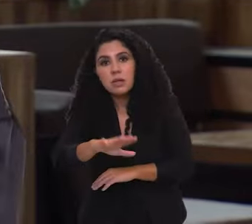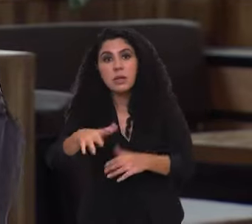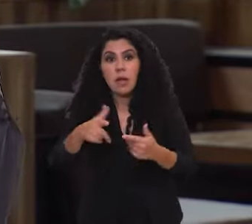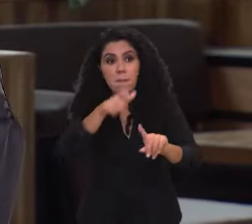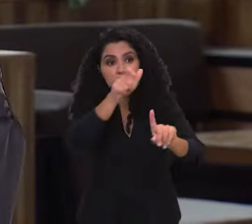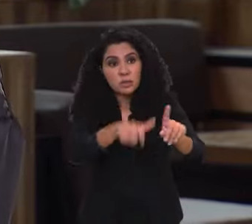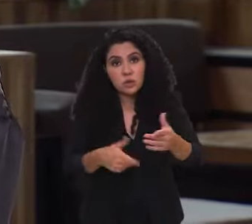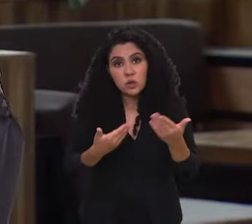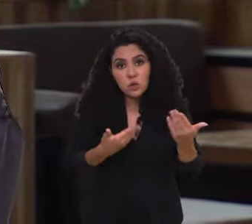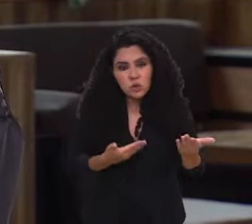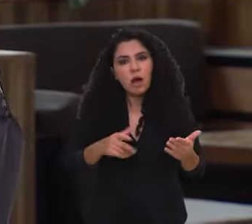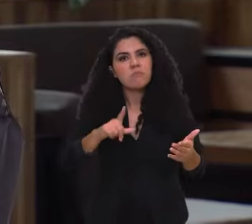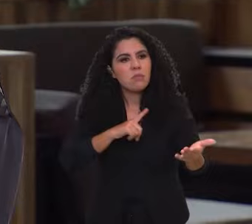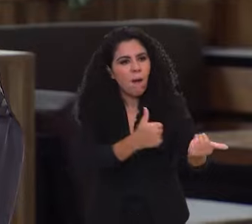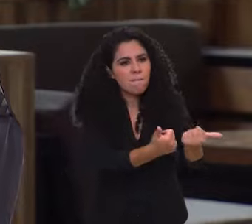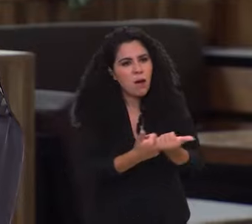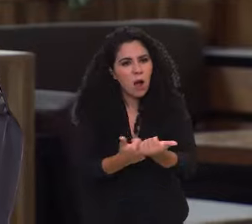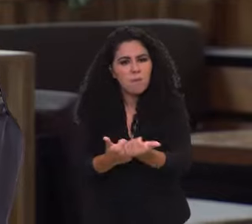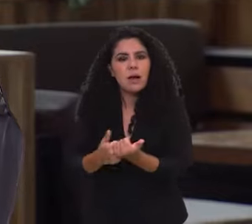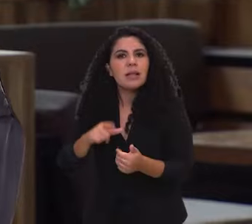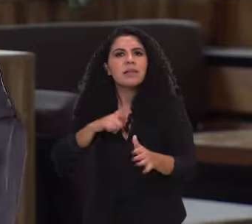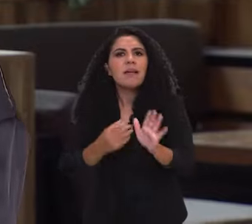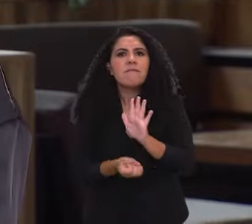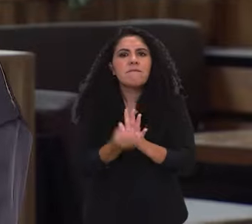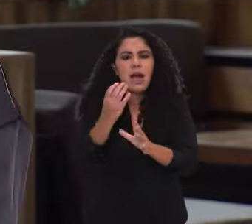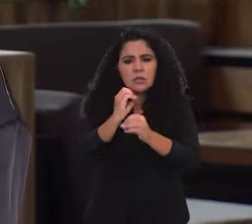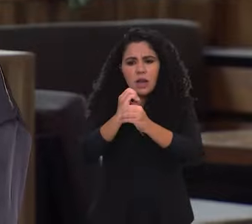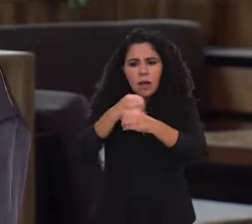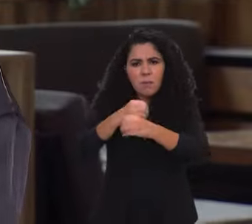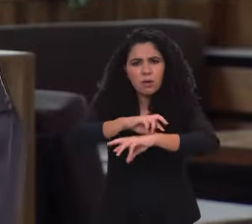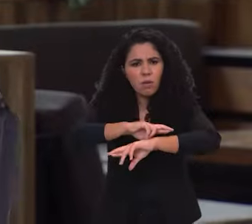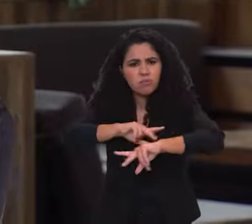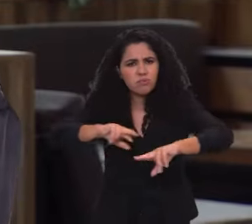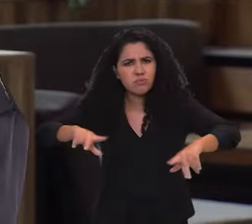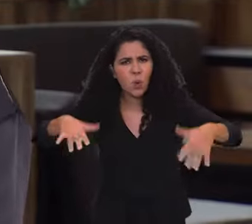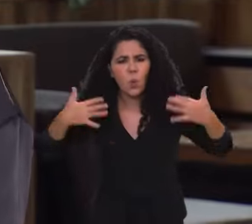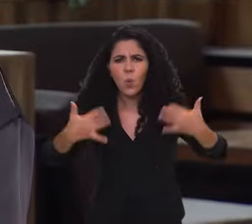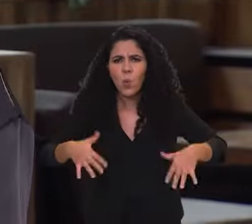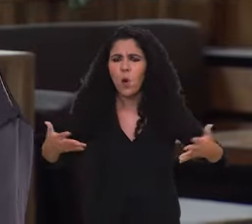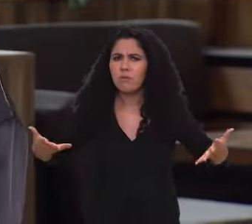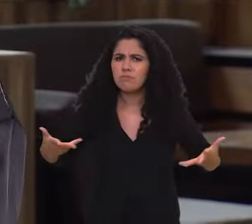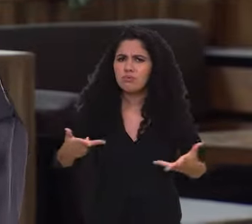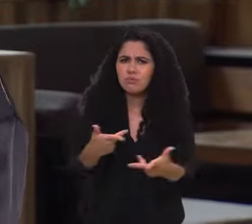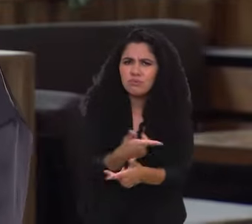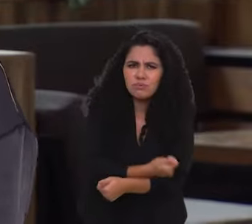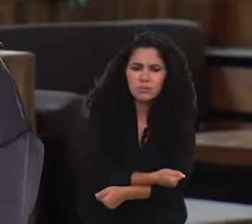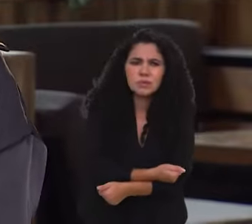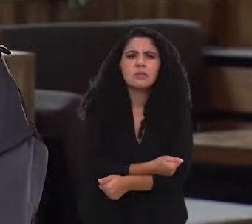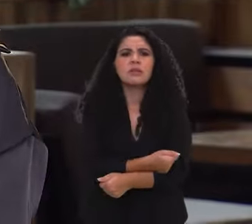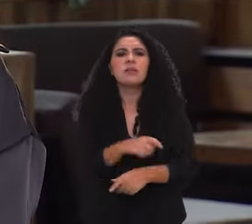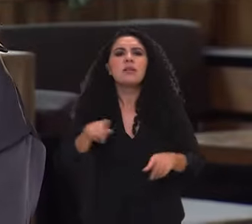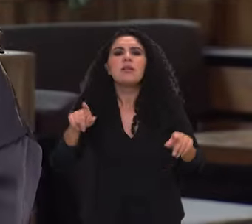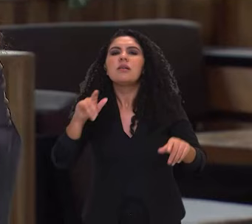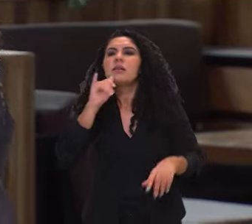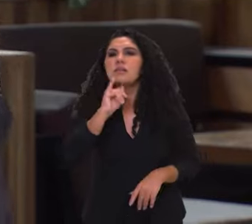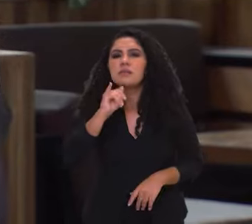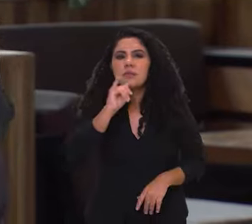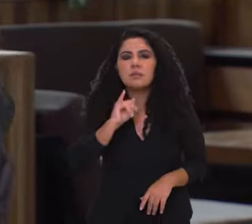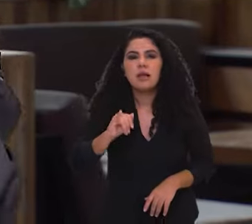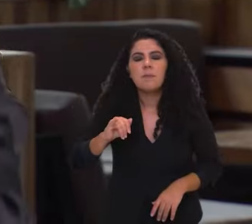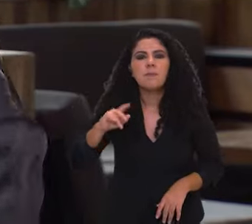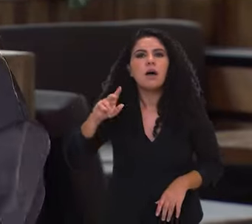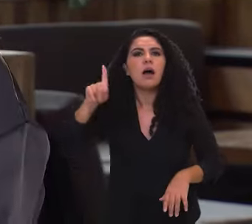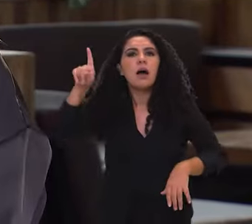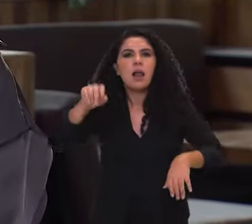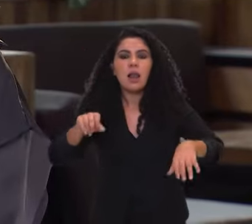a juventude, ela está contribuindo. A gente tem laboratórios fantásticos de mapeamento genético de rebanhos, por exemplo, no